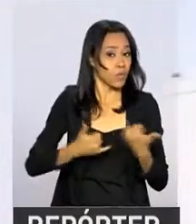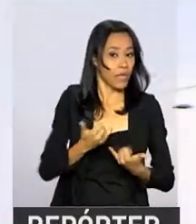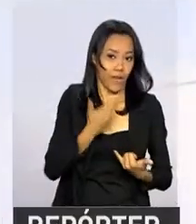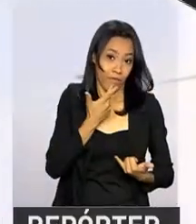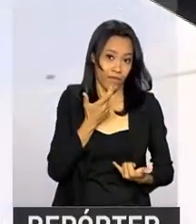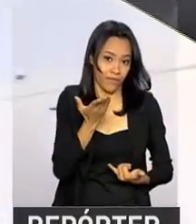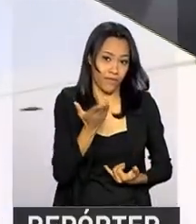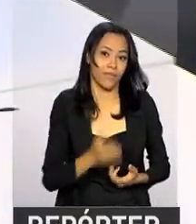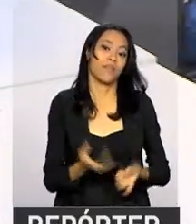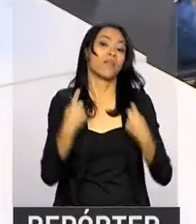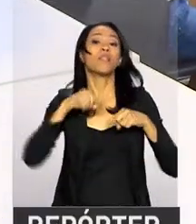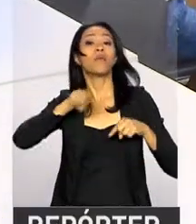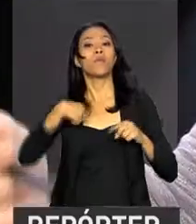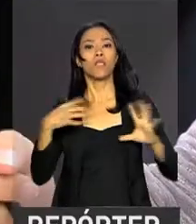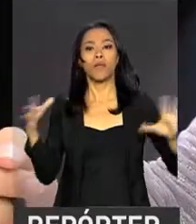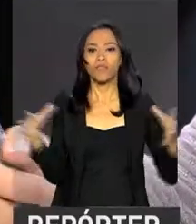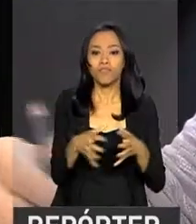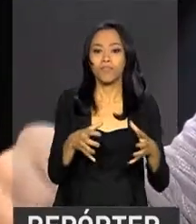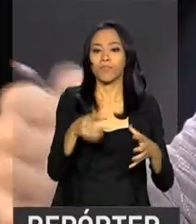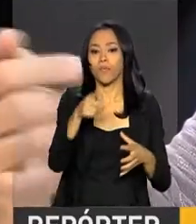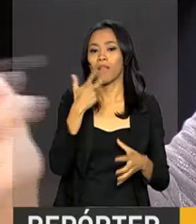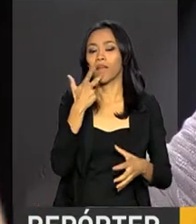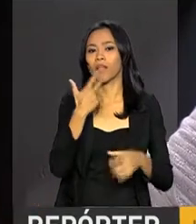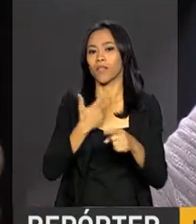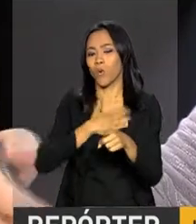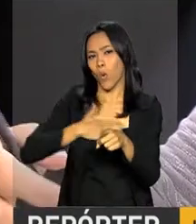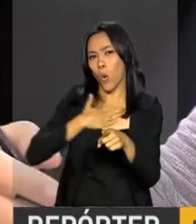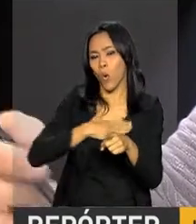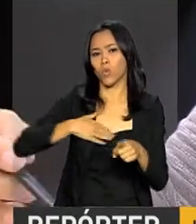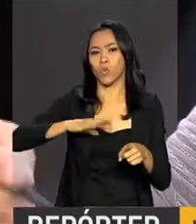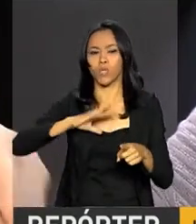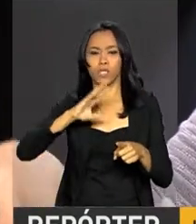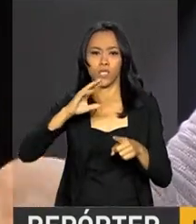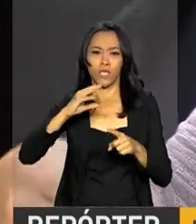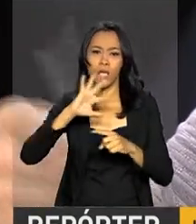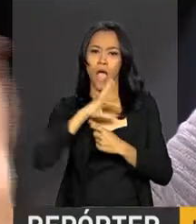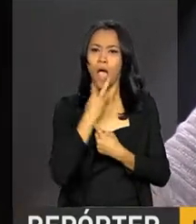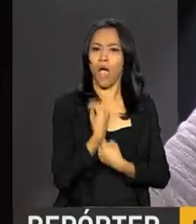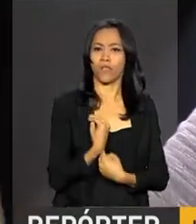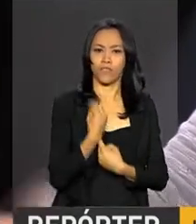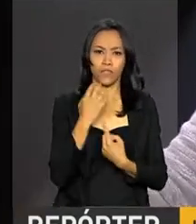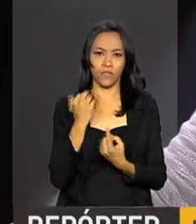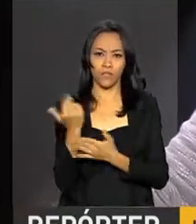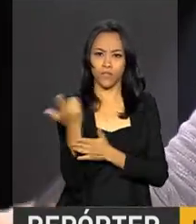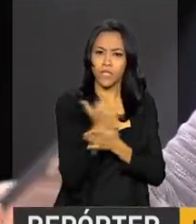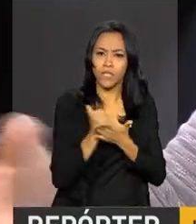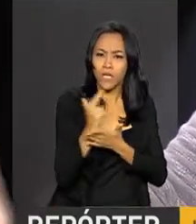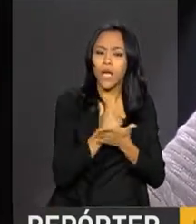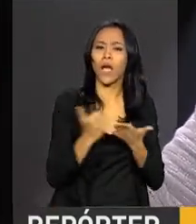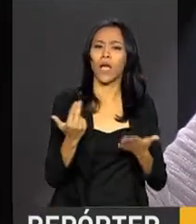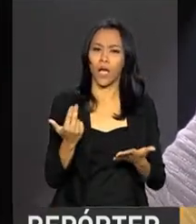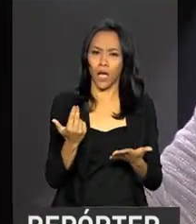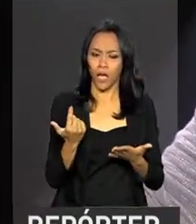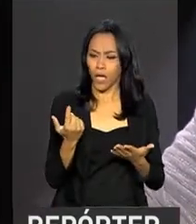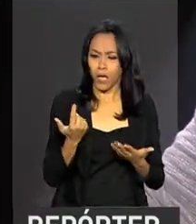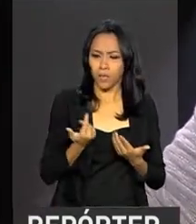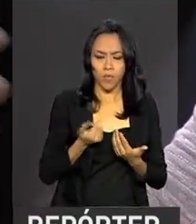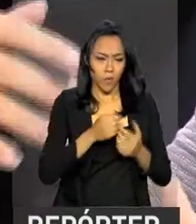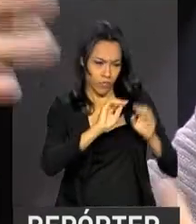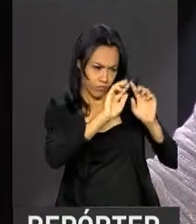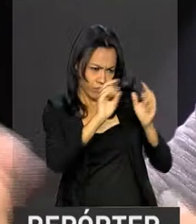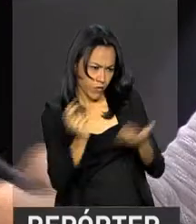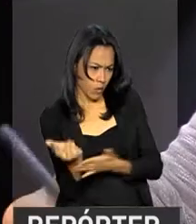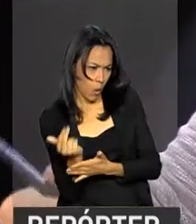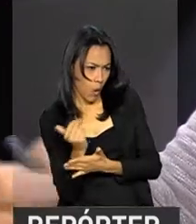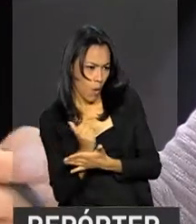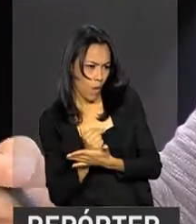Jennifer também se juntou ao grupo. Eu gosto de arte, gosto de desenhar coisas, objetos. Quando não